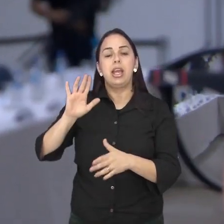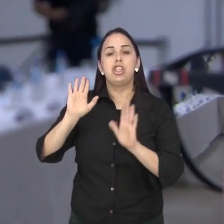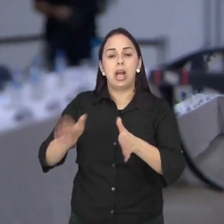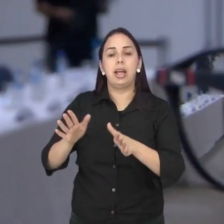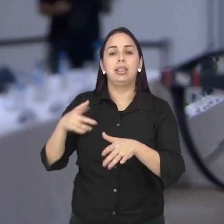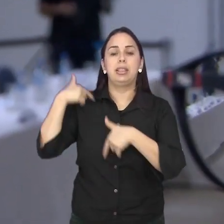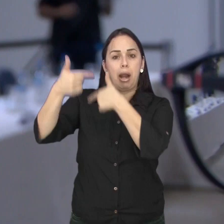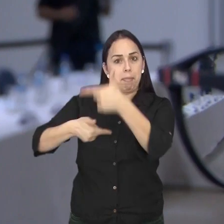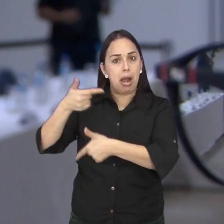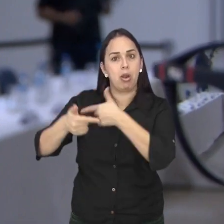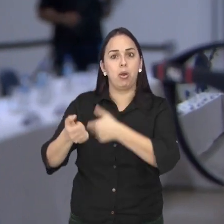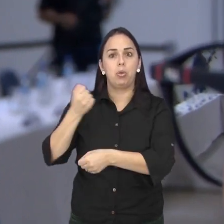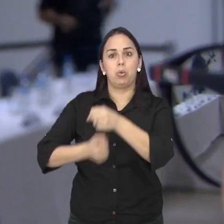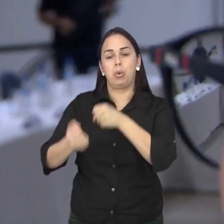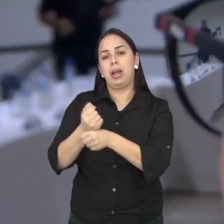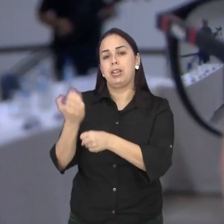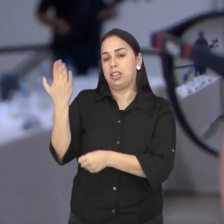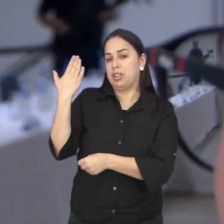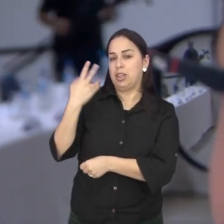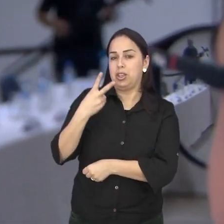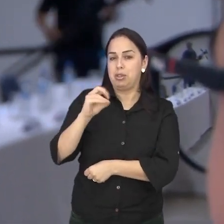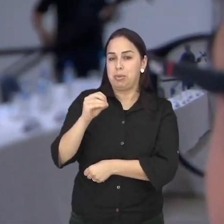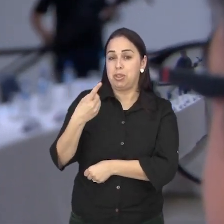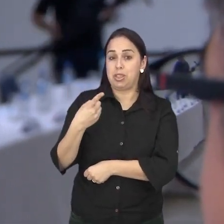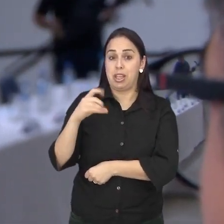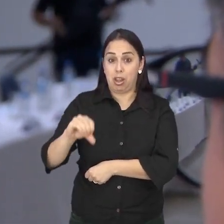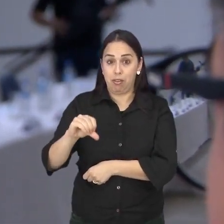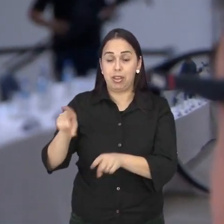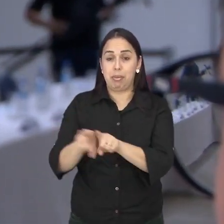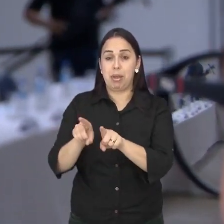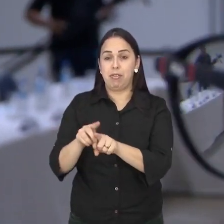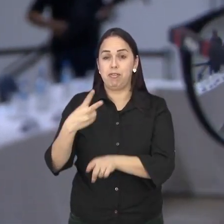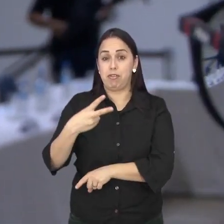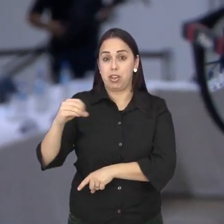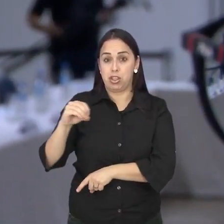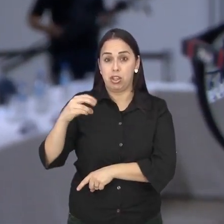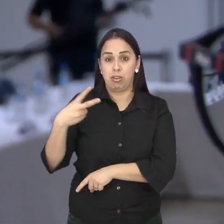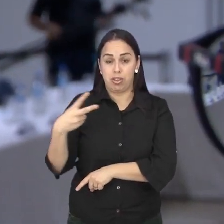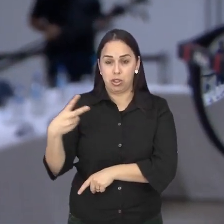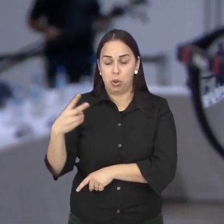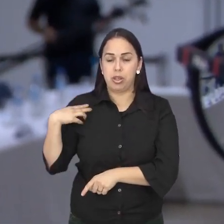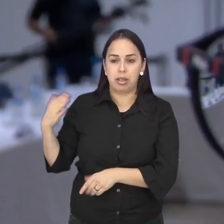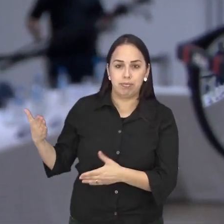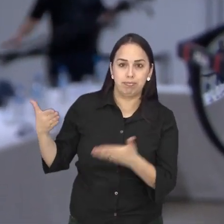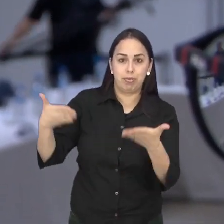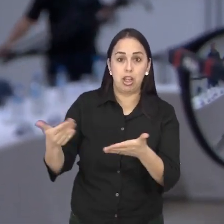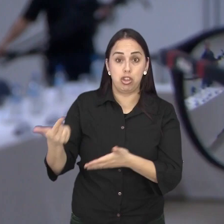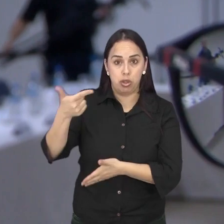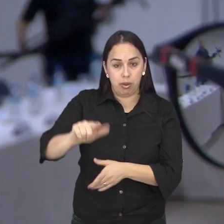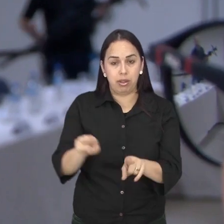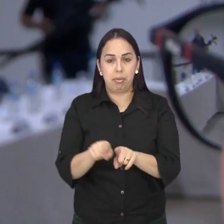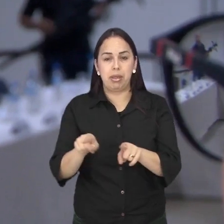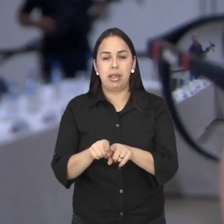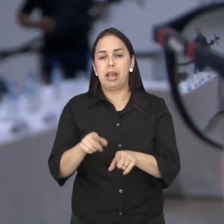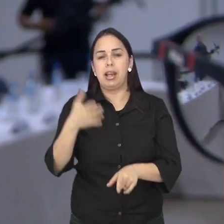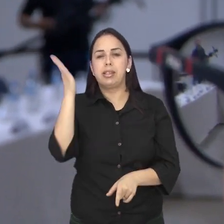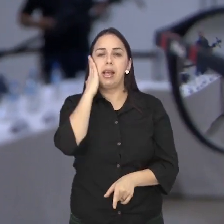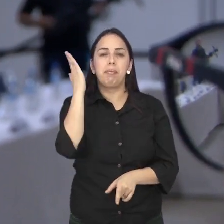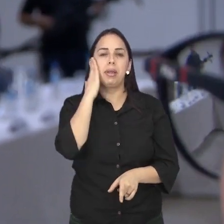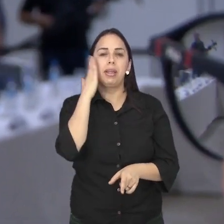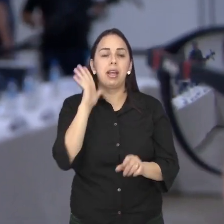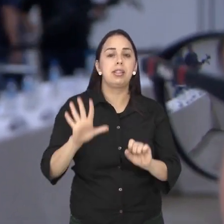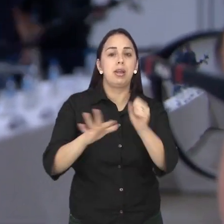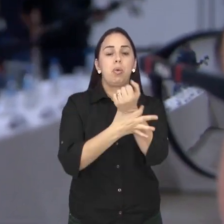entre 2019 e 2022. Teodoro garante que a segurança pública é a principal demanda de trabalho para